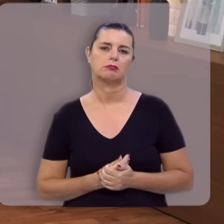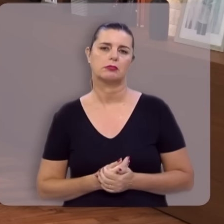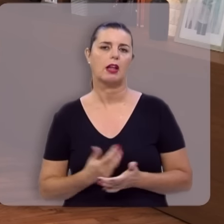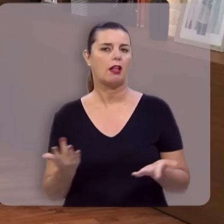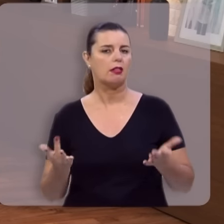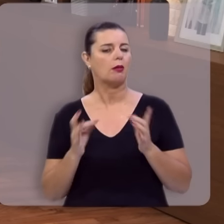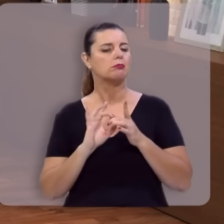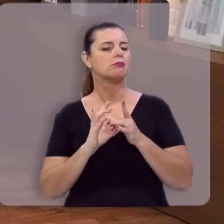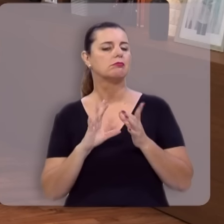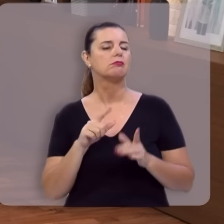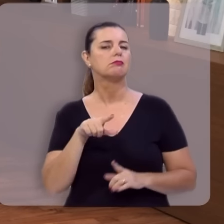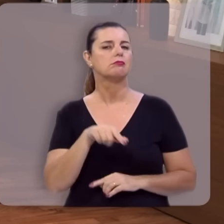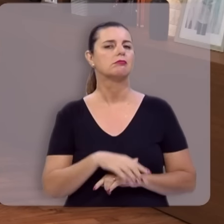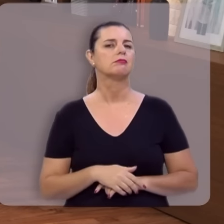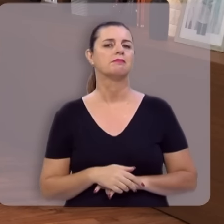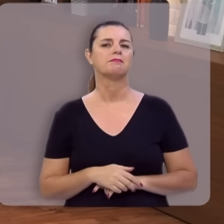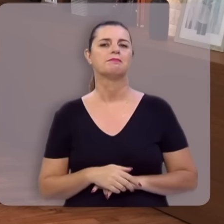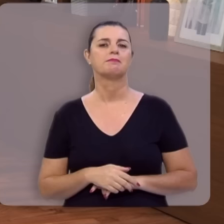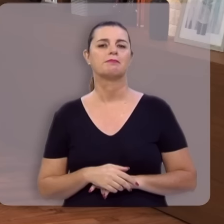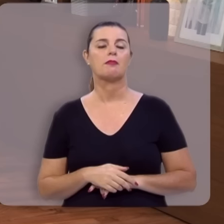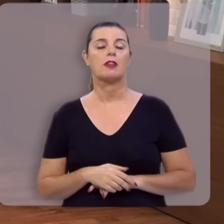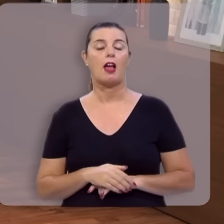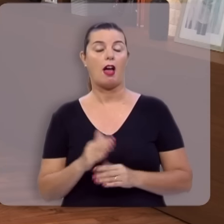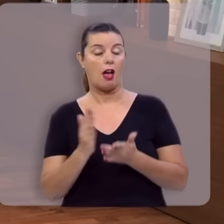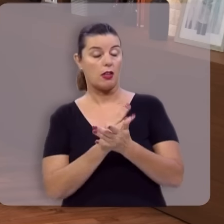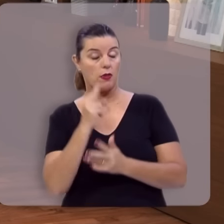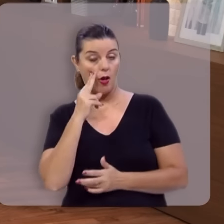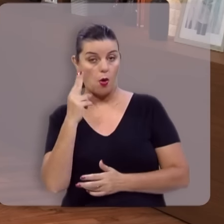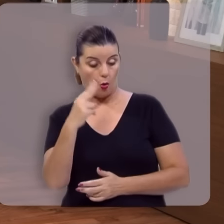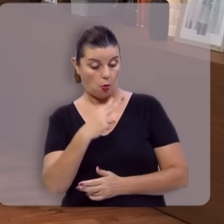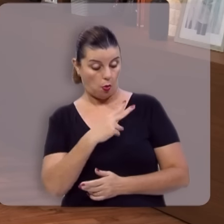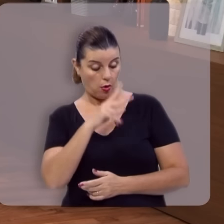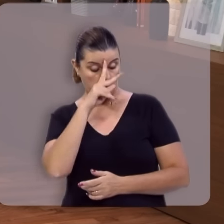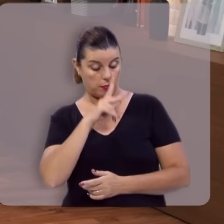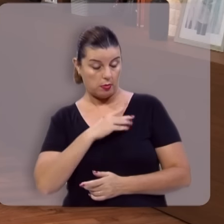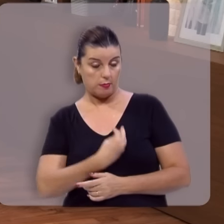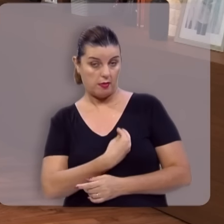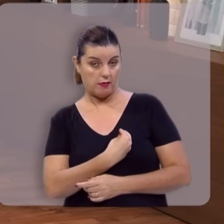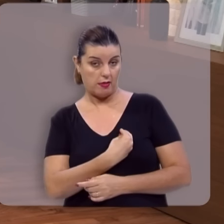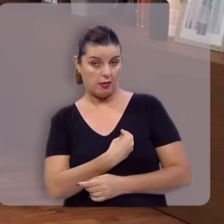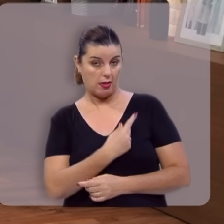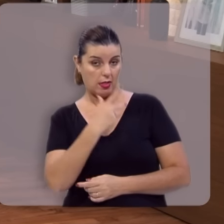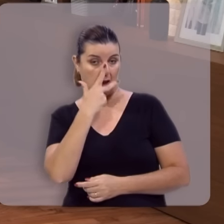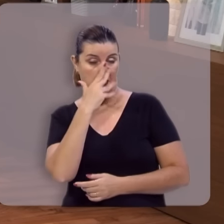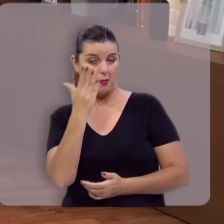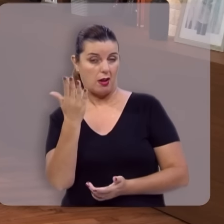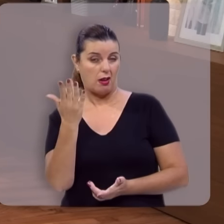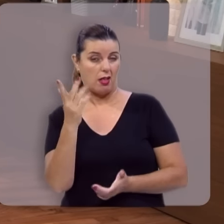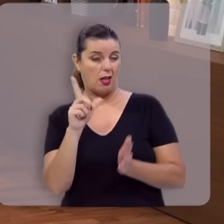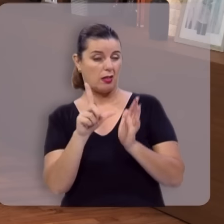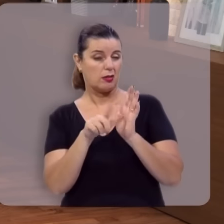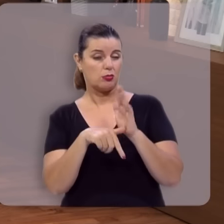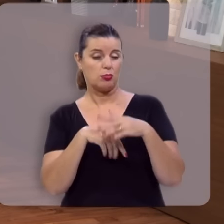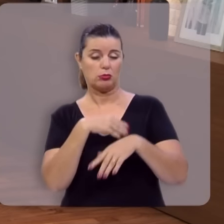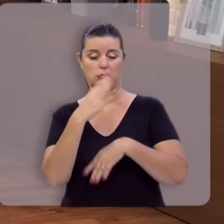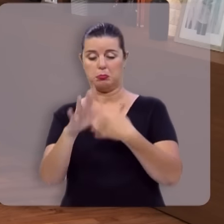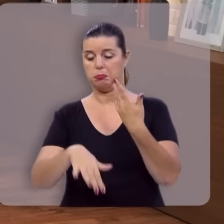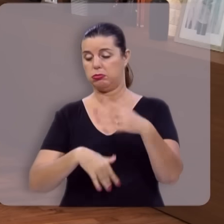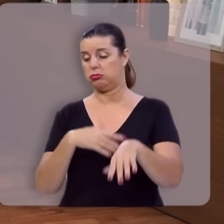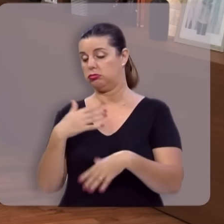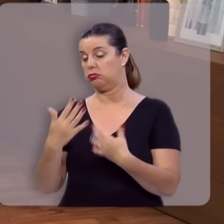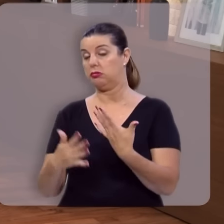me permita lhe dizer, tem hora que você olha para a sua vida, parece que está tudo de ponta